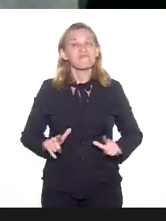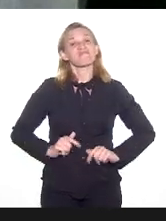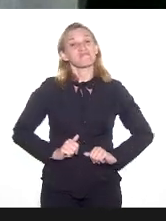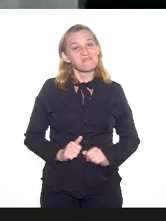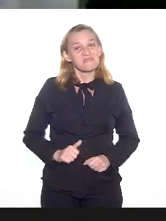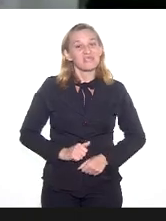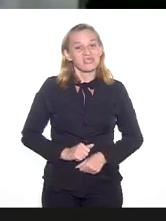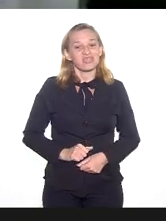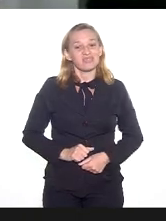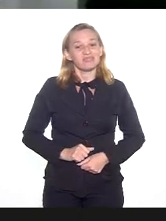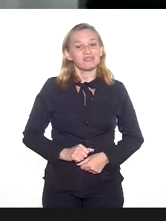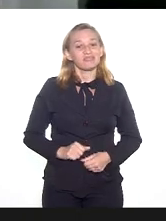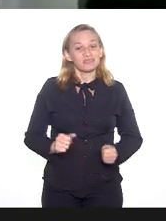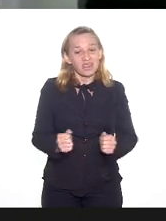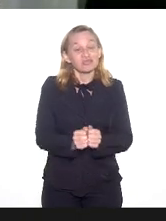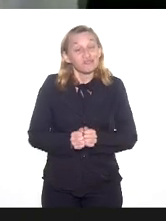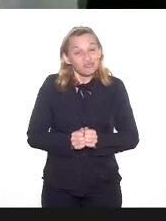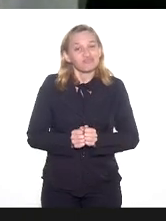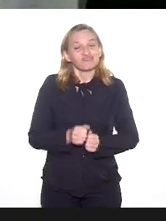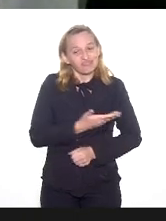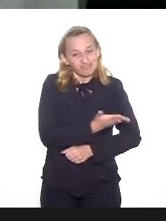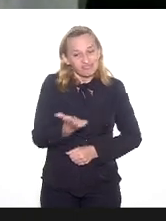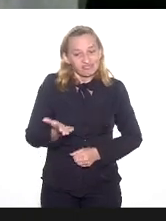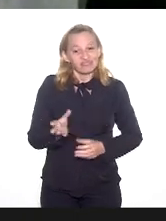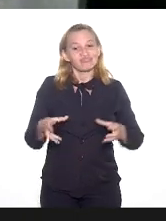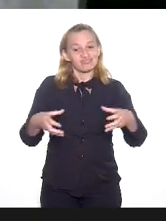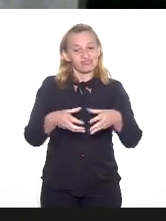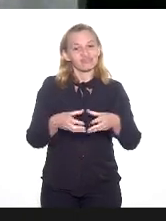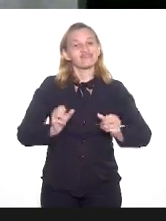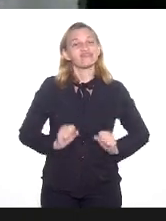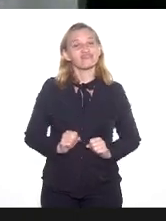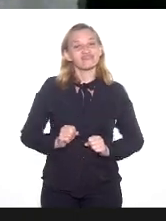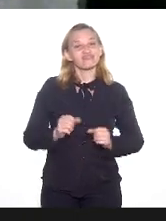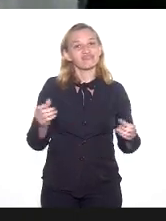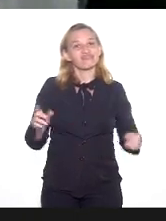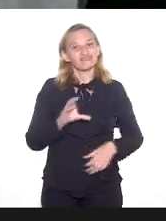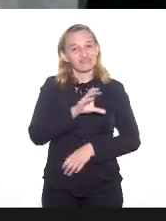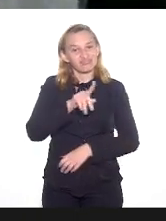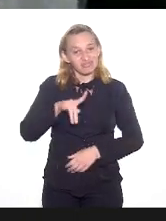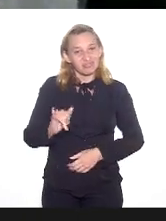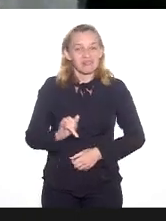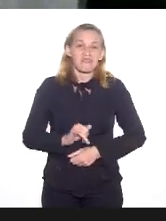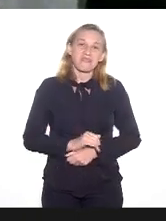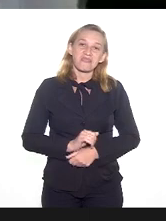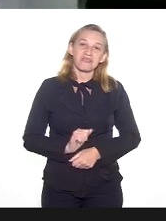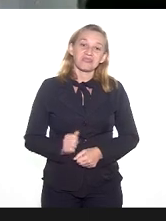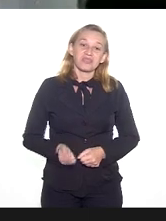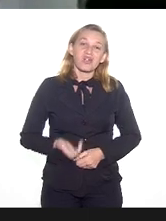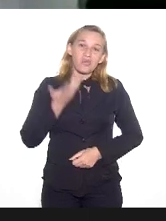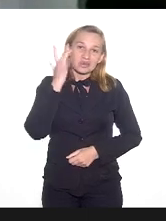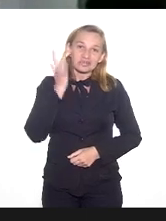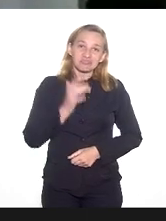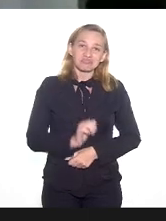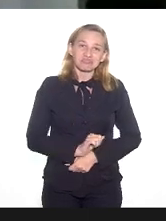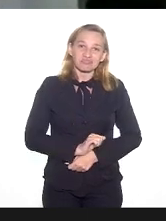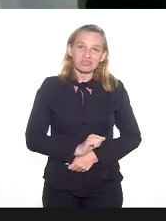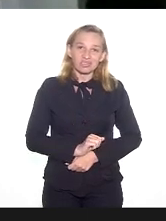feliz em ter participado desta comissão parlamentar de inquérito. Eu acho que